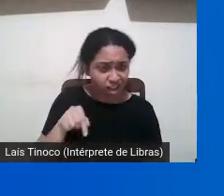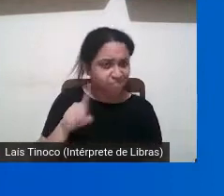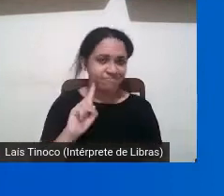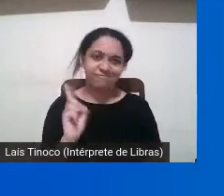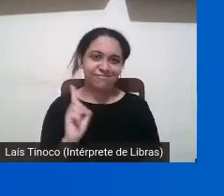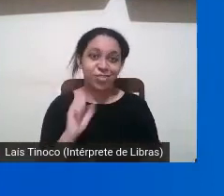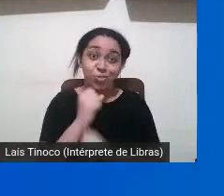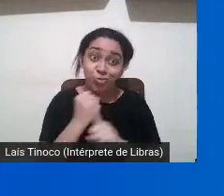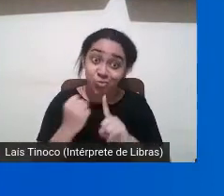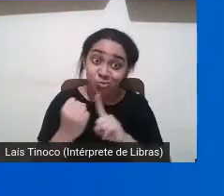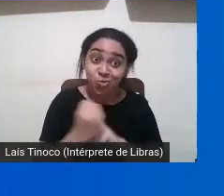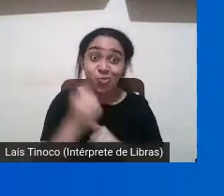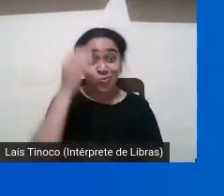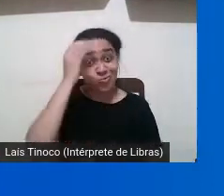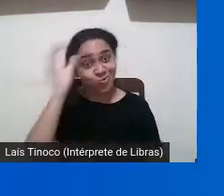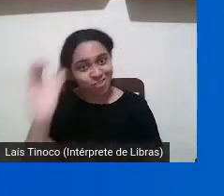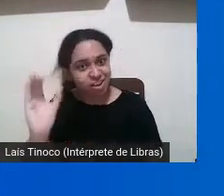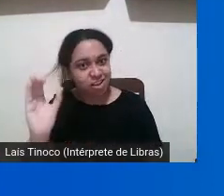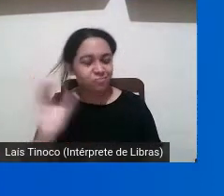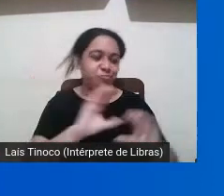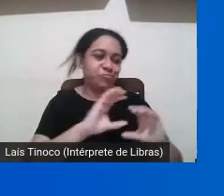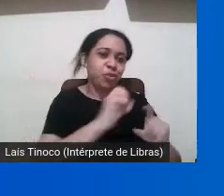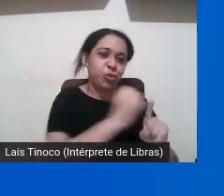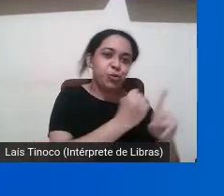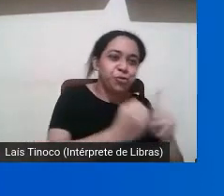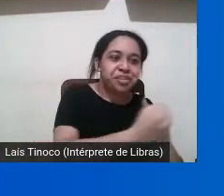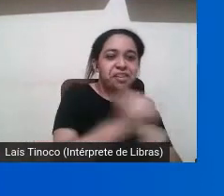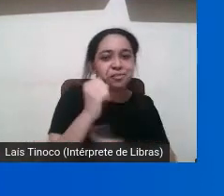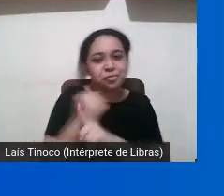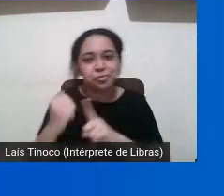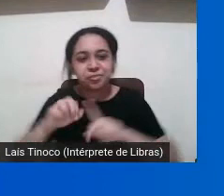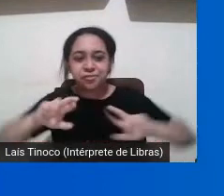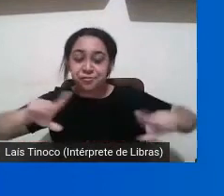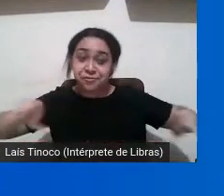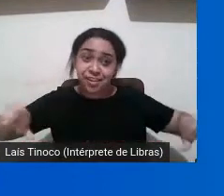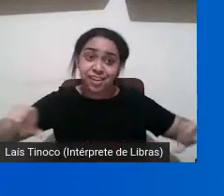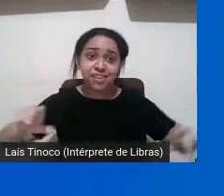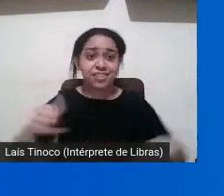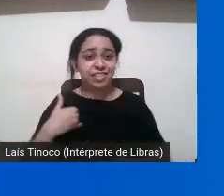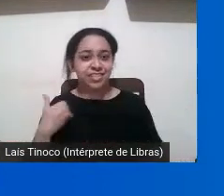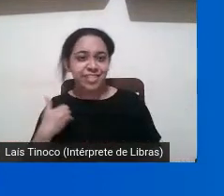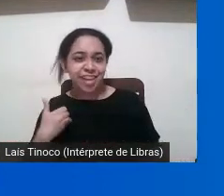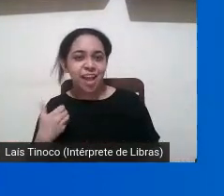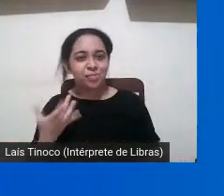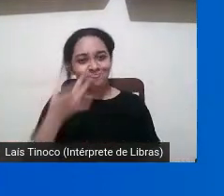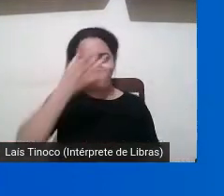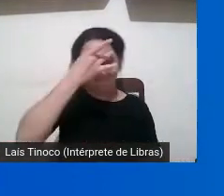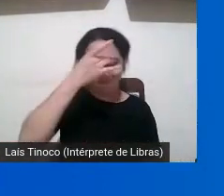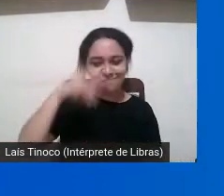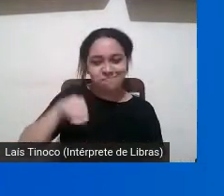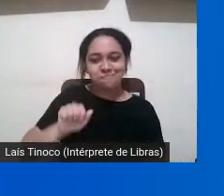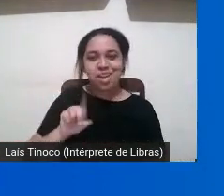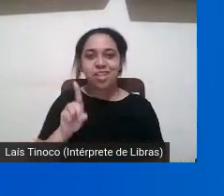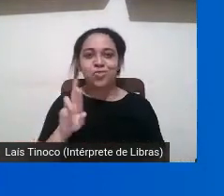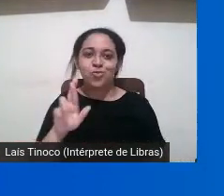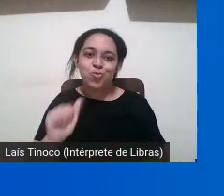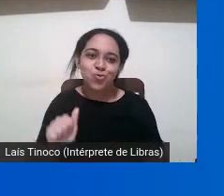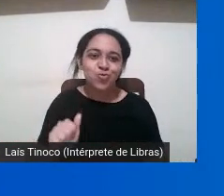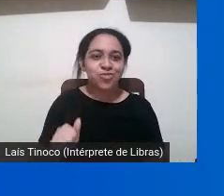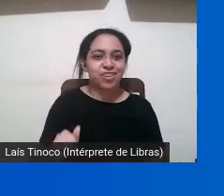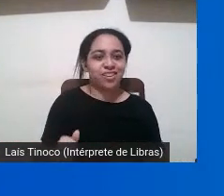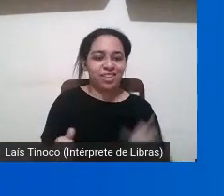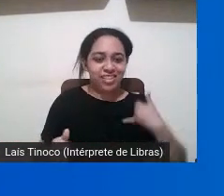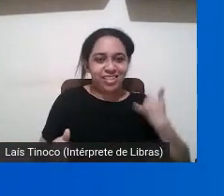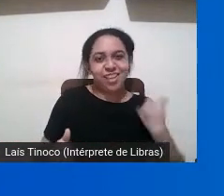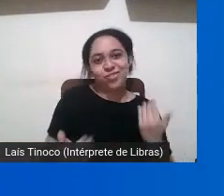né de sociedade para a sociedade a fronteira entre a idade madura a idade jovem é passível de discussão mesmo dentro de